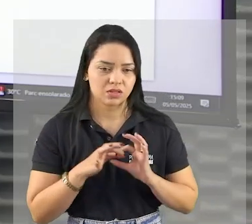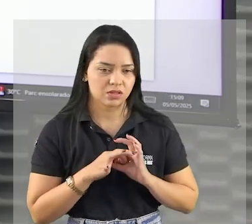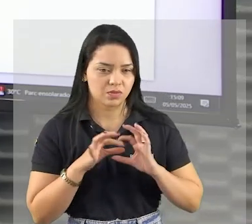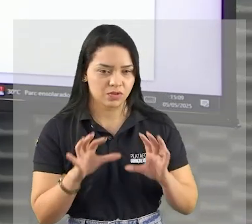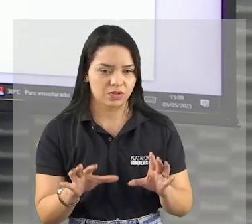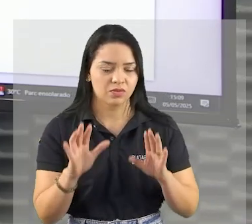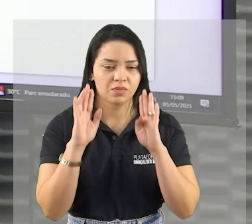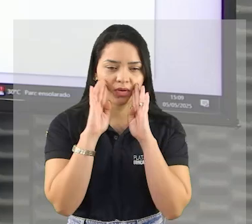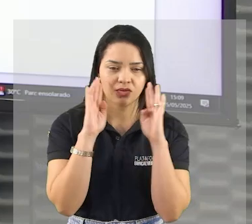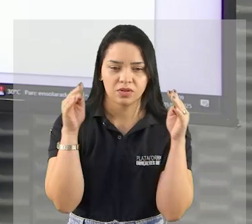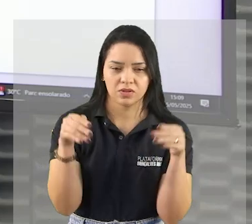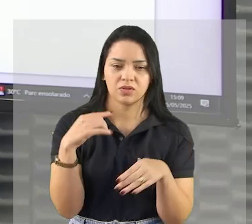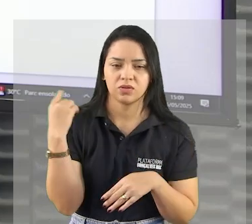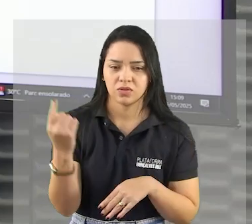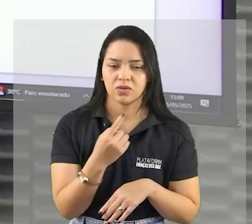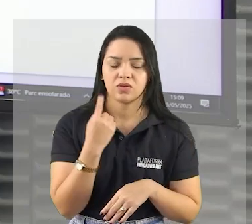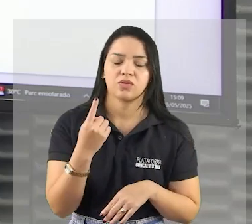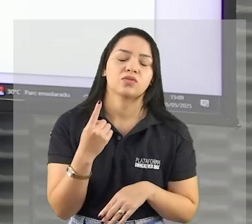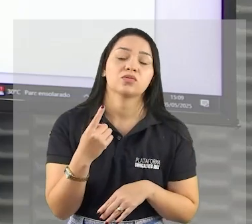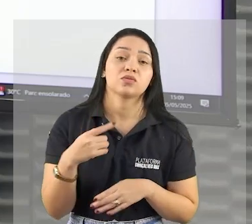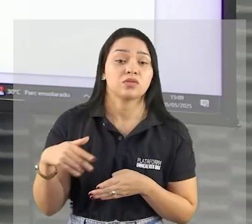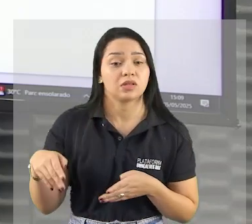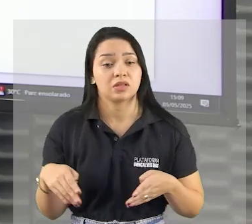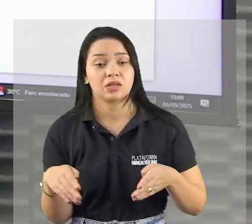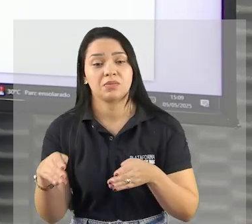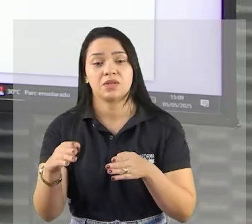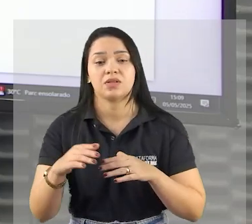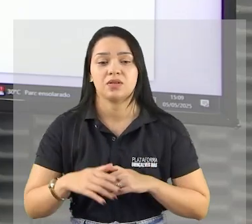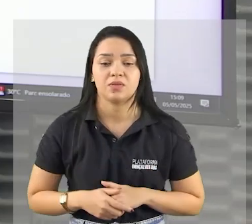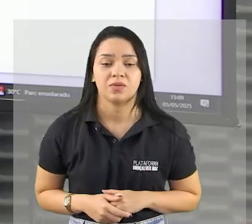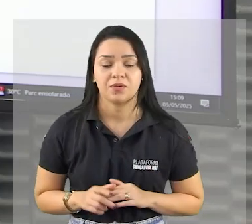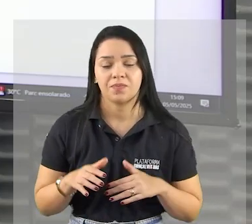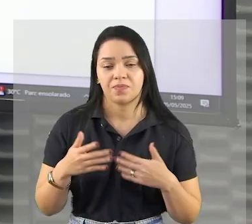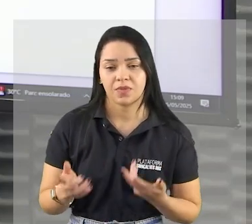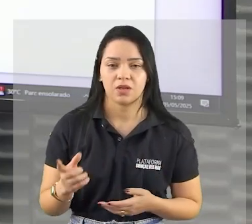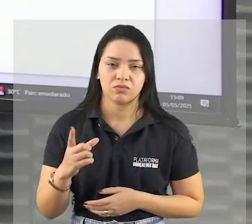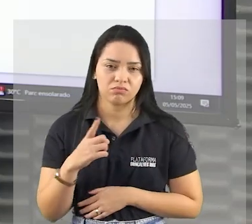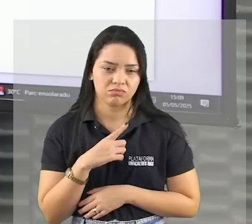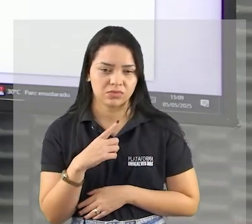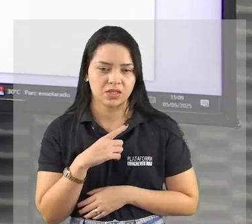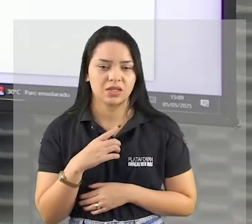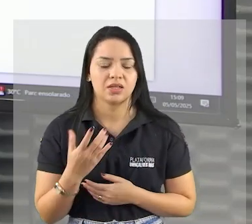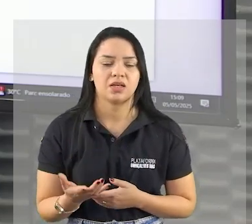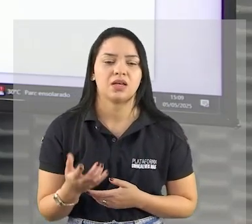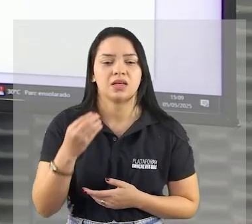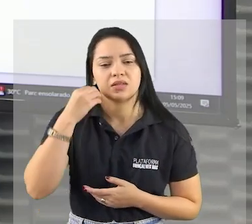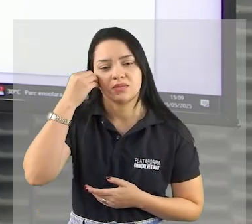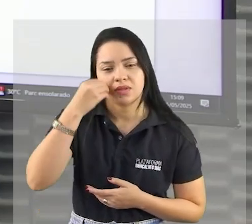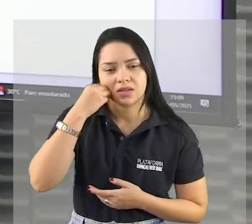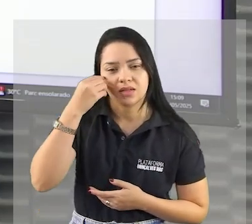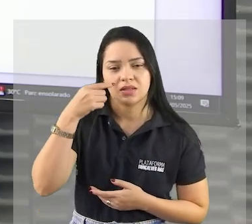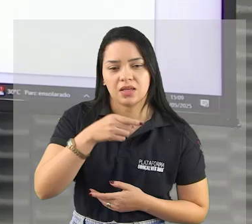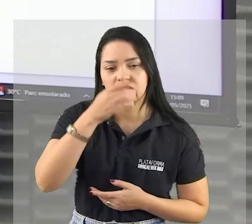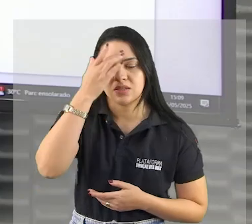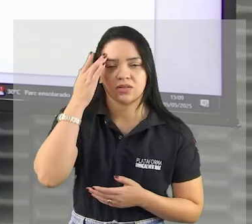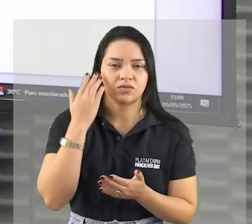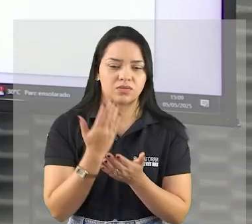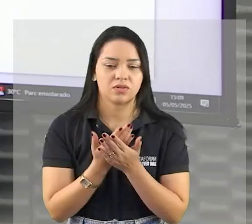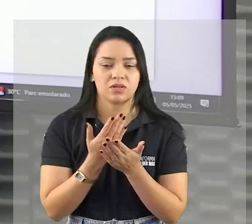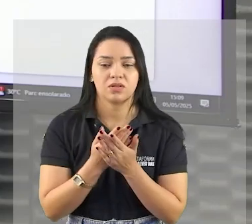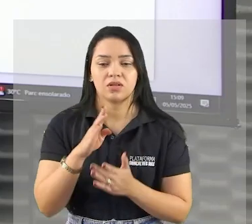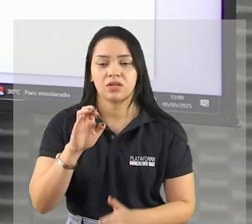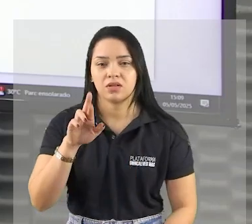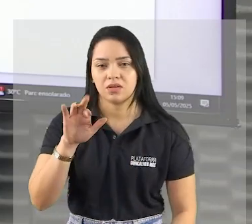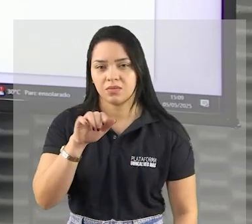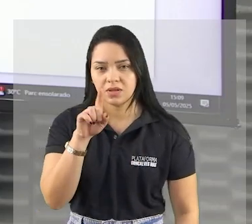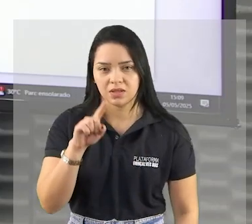para fortalecer o nosso caminho. Então, a gente traz aí a experiência dessa estudante Beatriz,